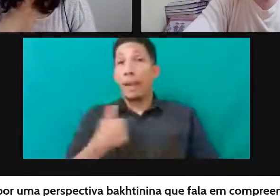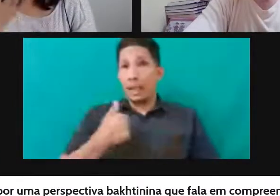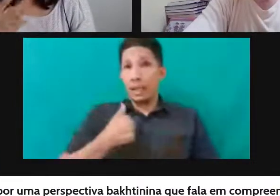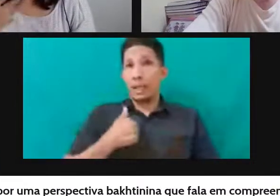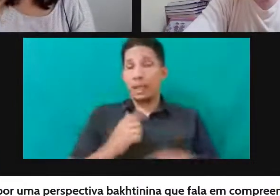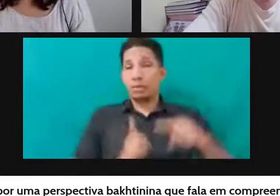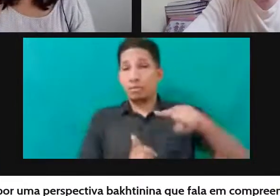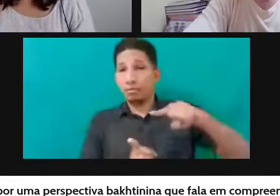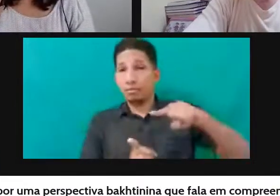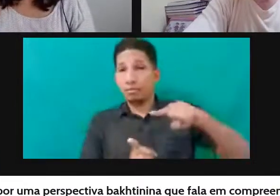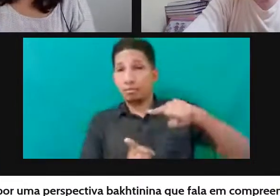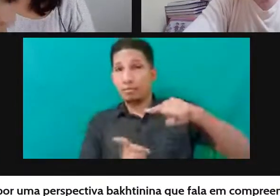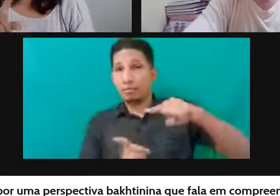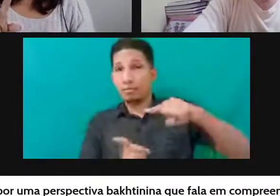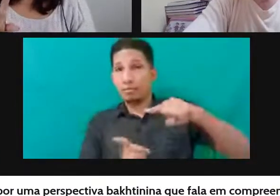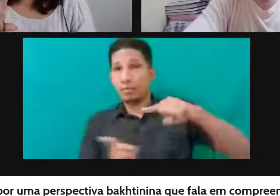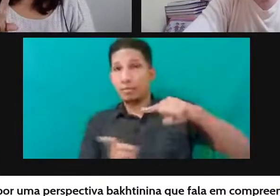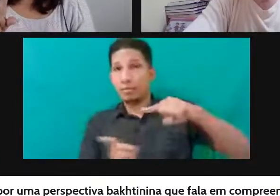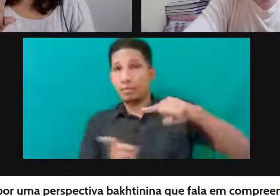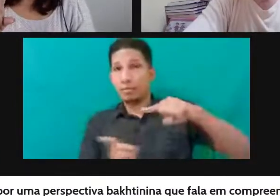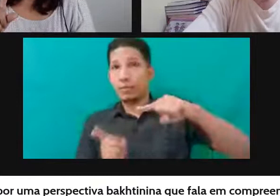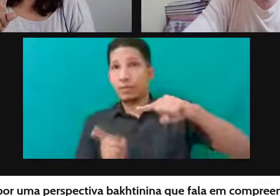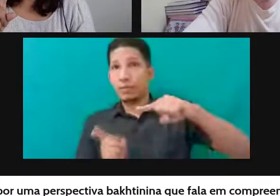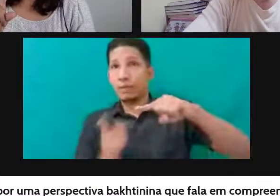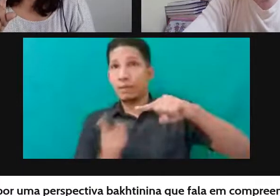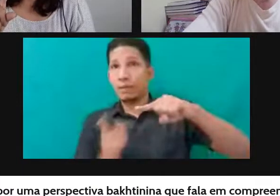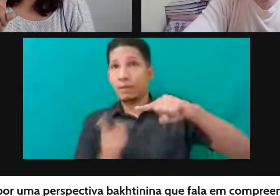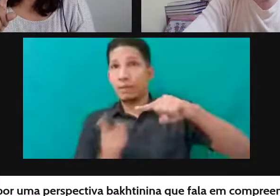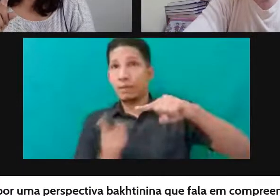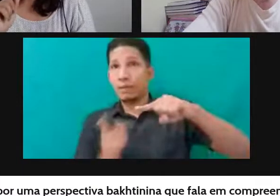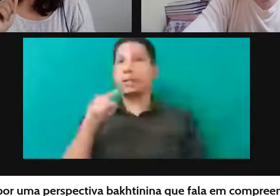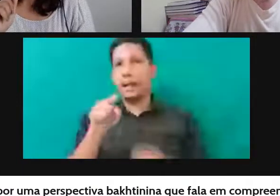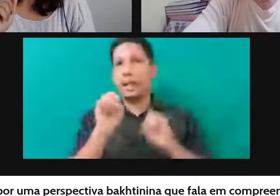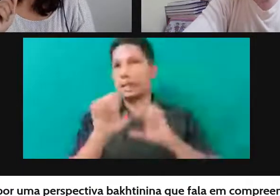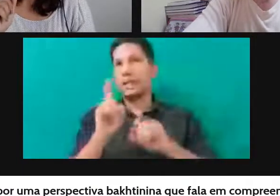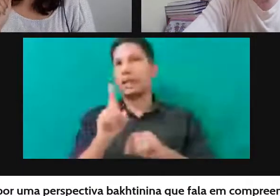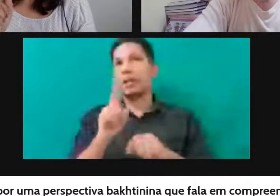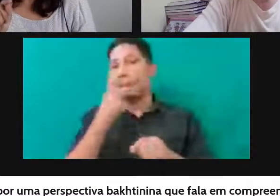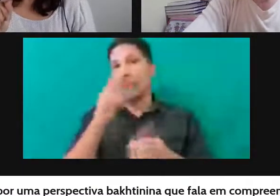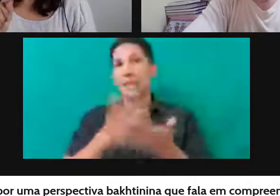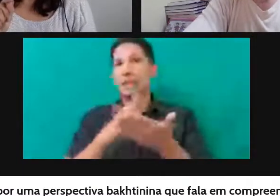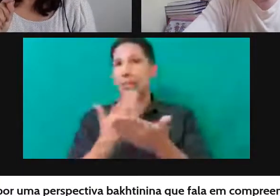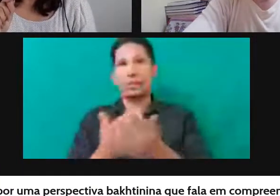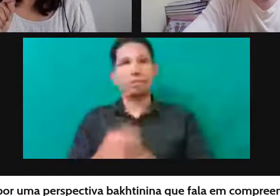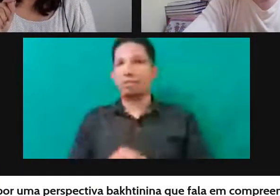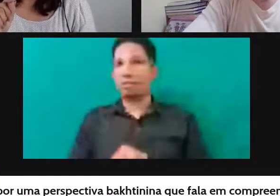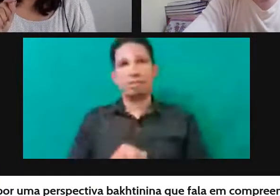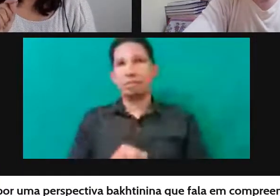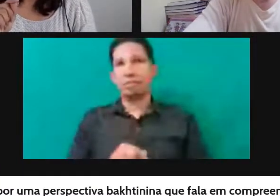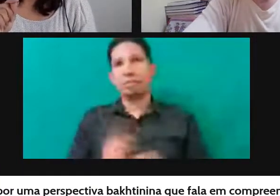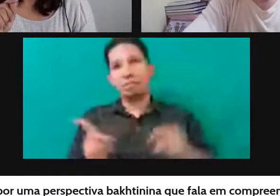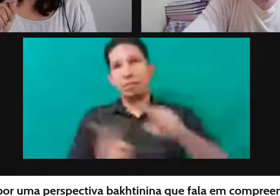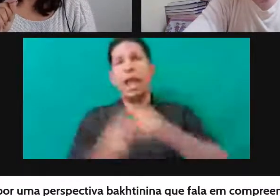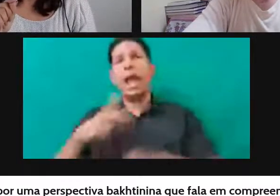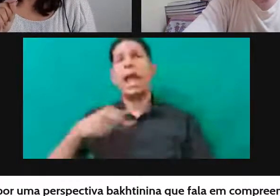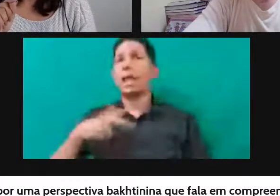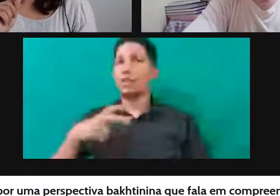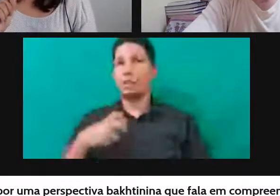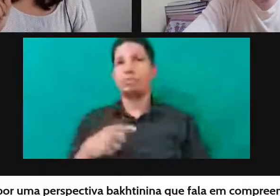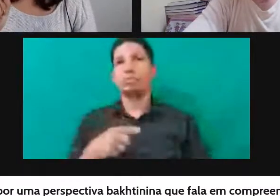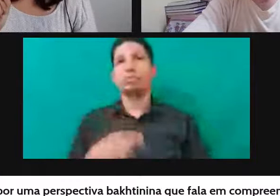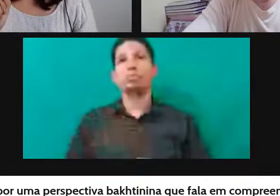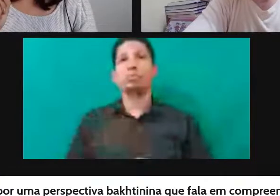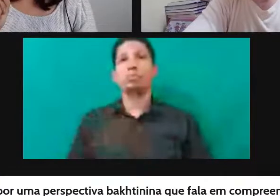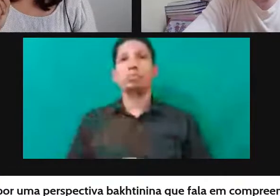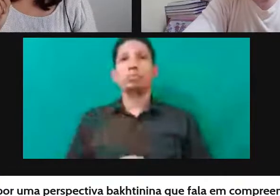adiantamento causava essa impressão que ela não estava dando aula, que ela estava interpretando. Porque isso é uma questão ética. O